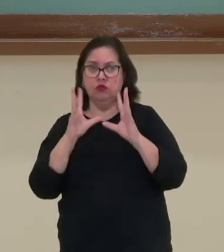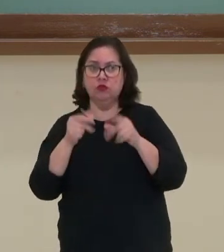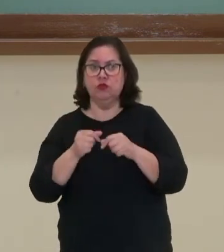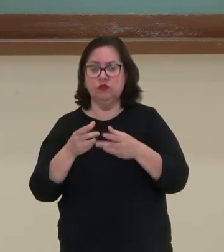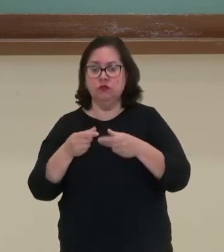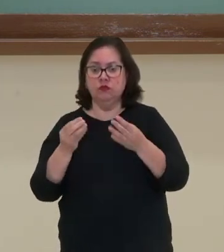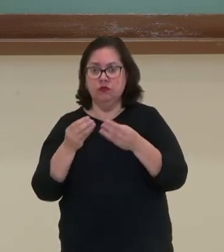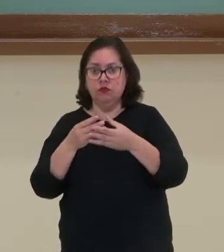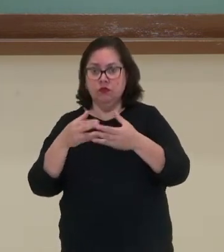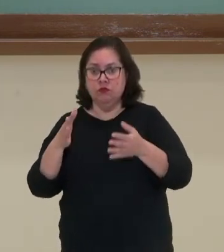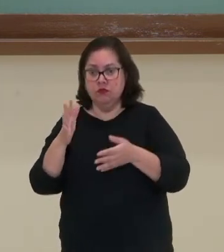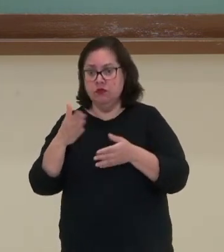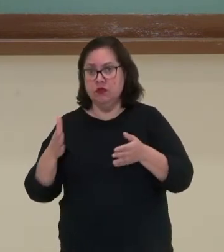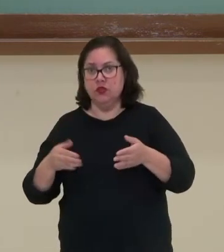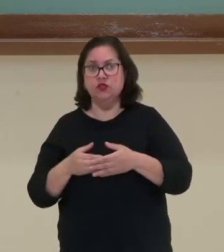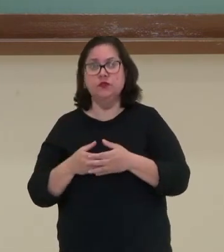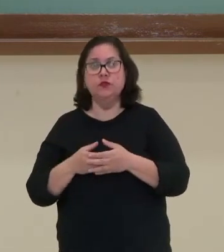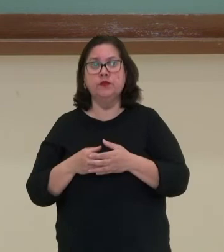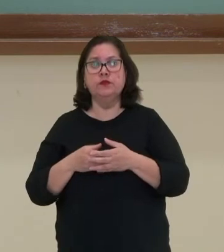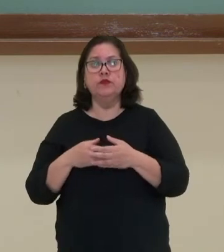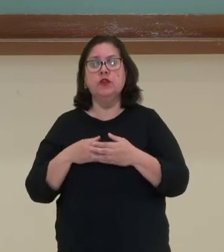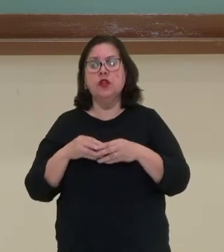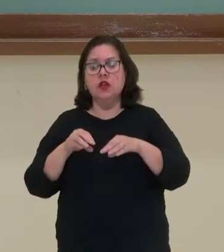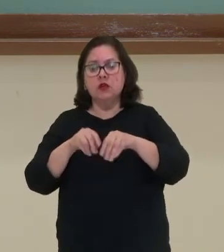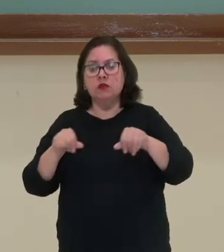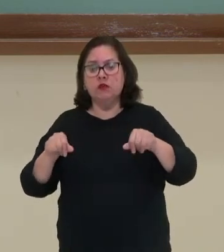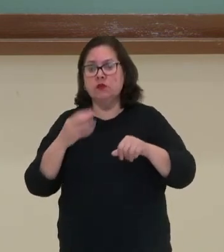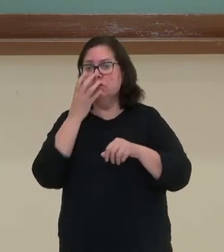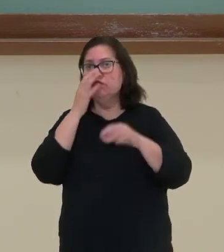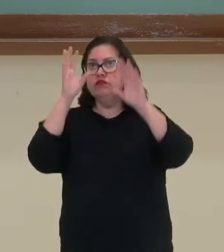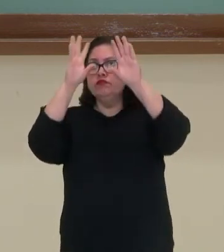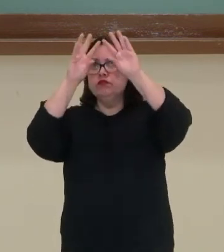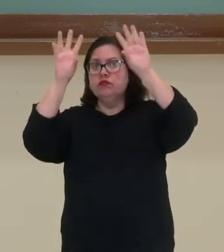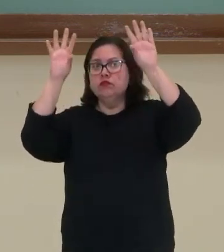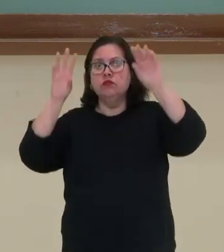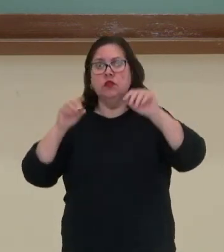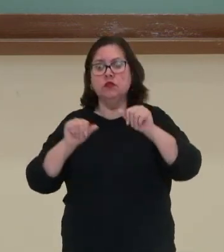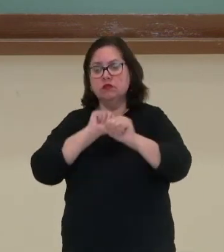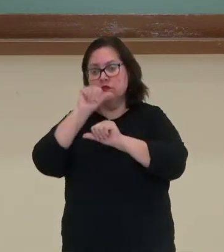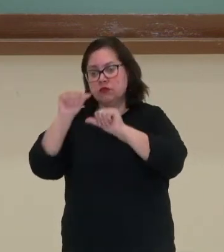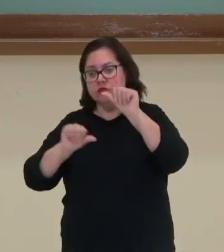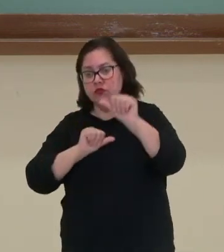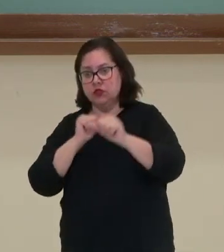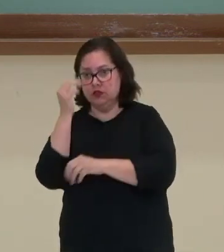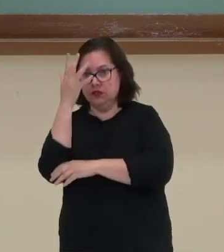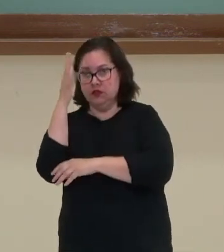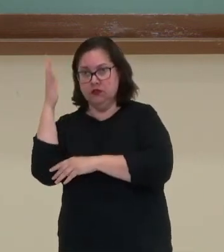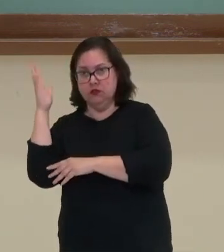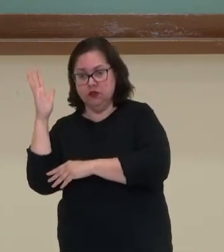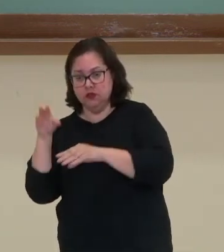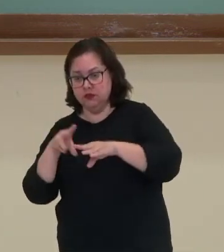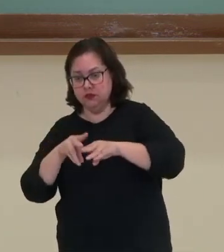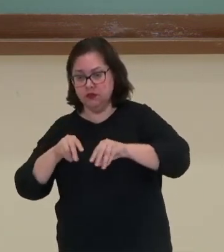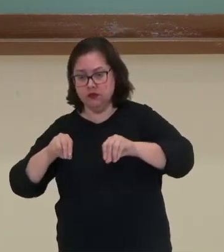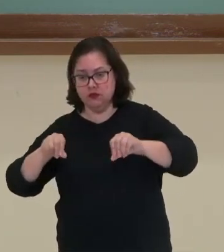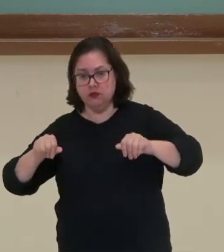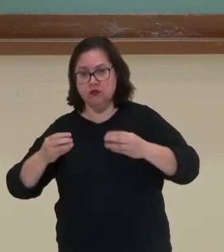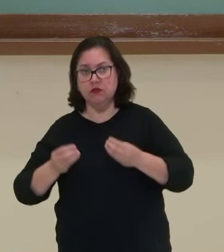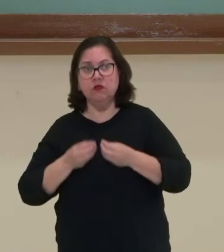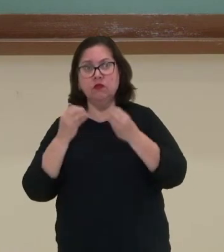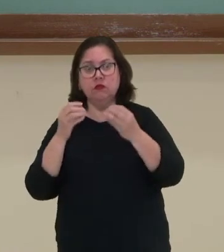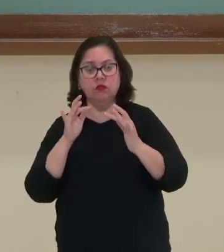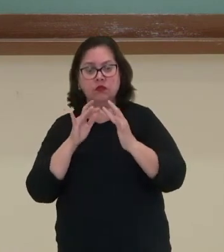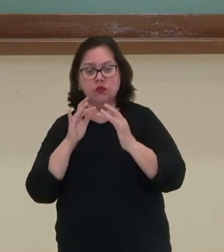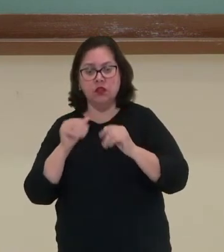grande quantidade de peixes, né? E a poluição do solo são mudanças na natureza do solo, são causadas pelo